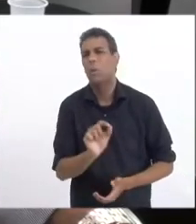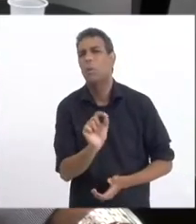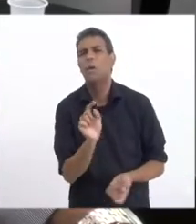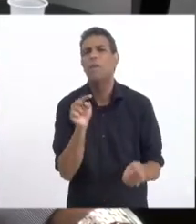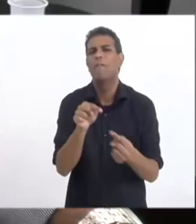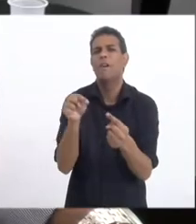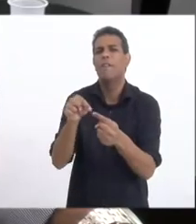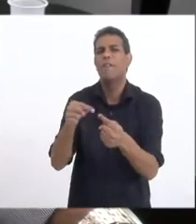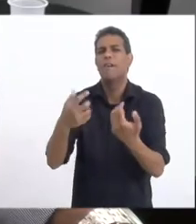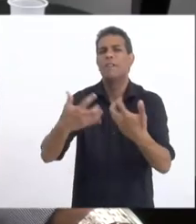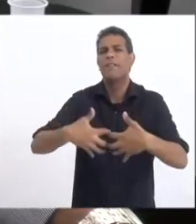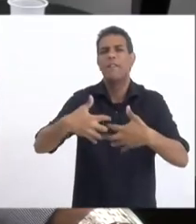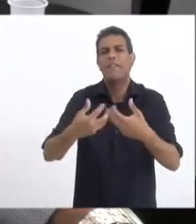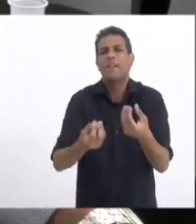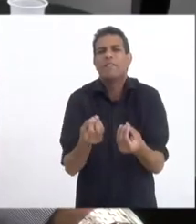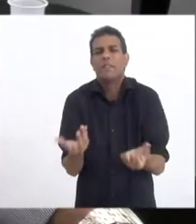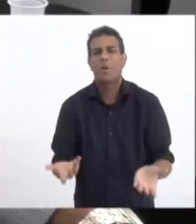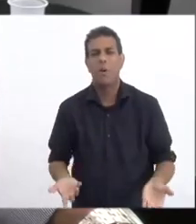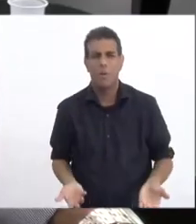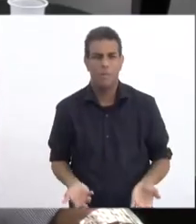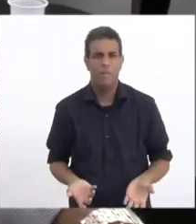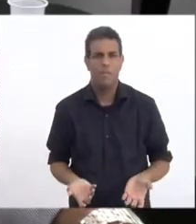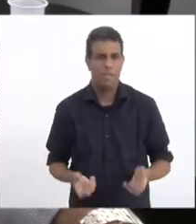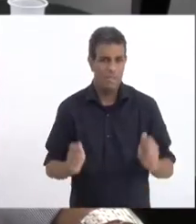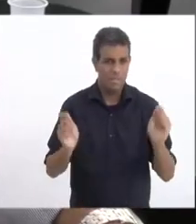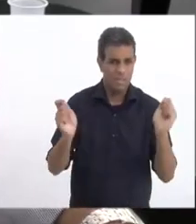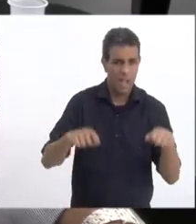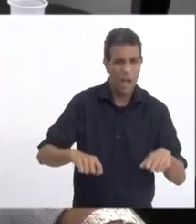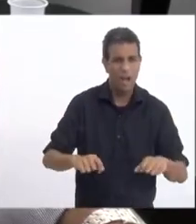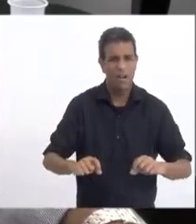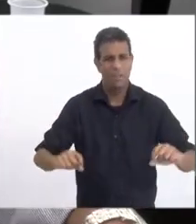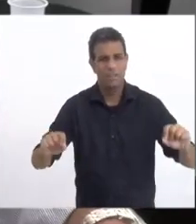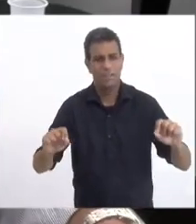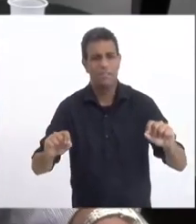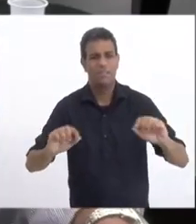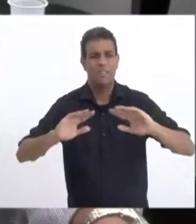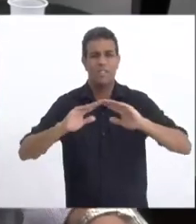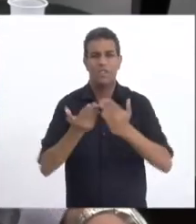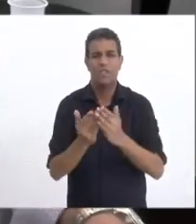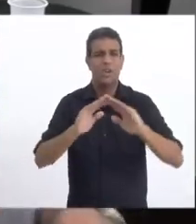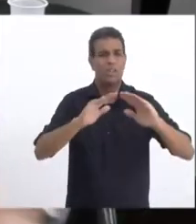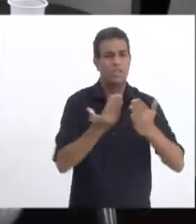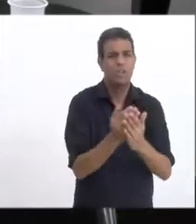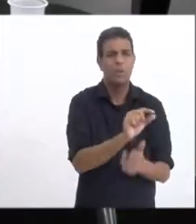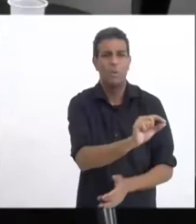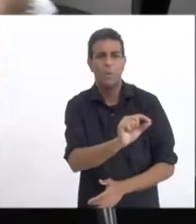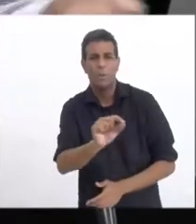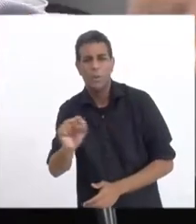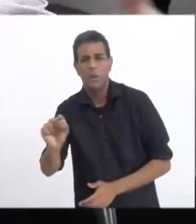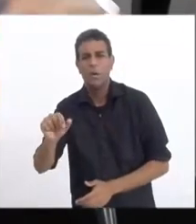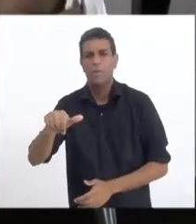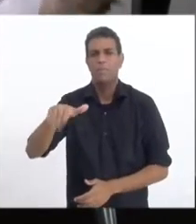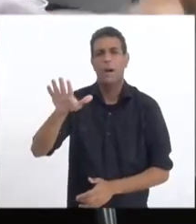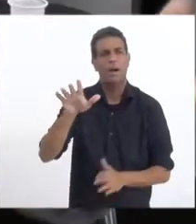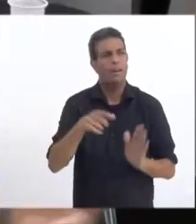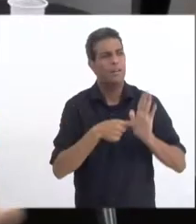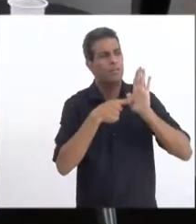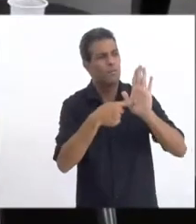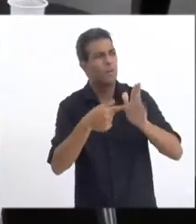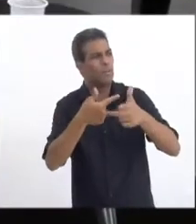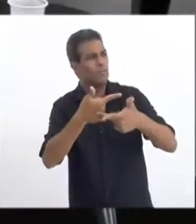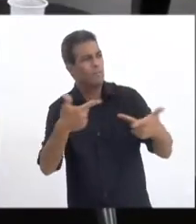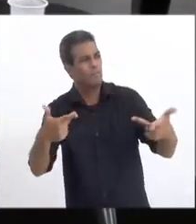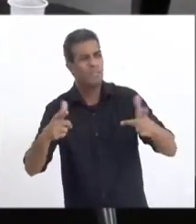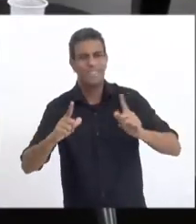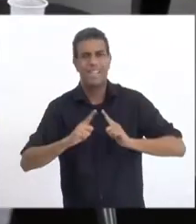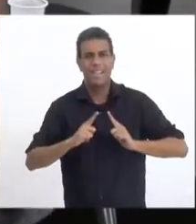estamos fazendo para essas crianças? Né, porque dentro das escolas né, eles mostram muitas coisas, mas será que